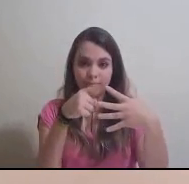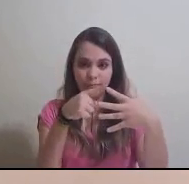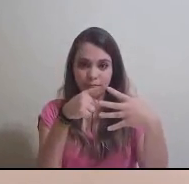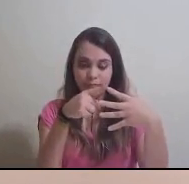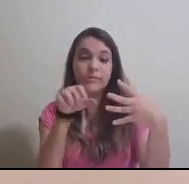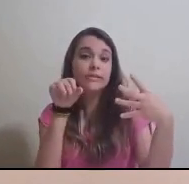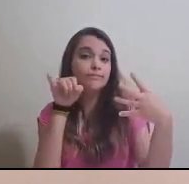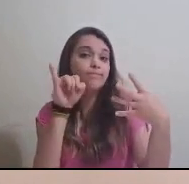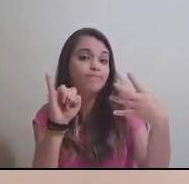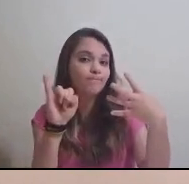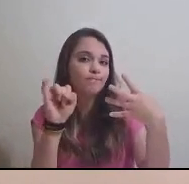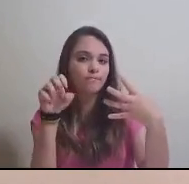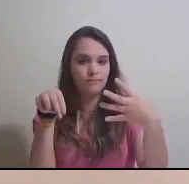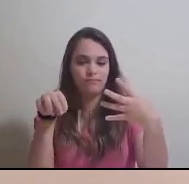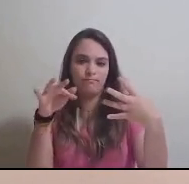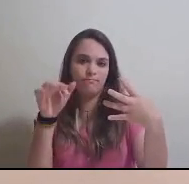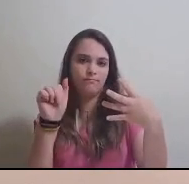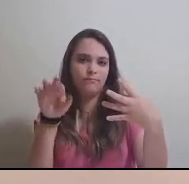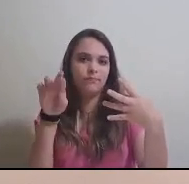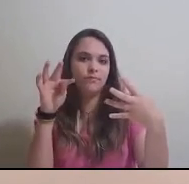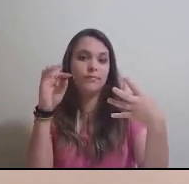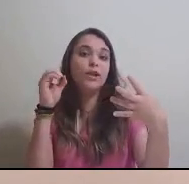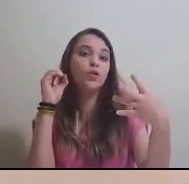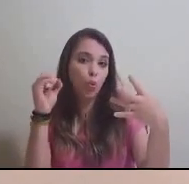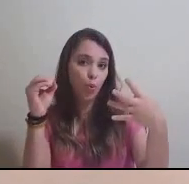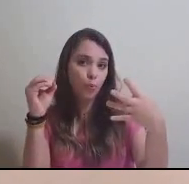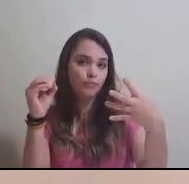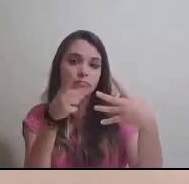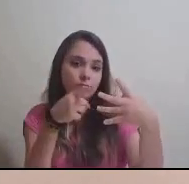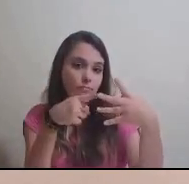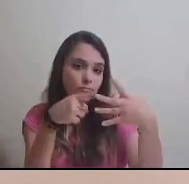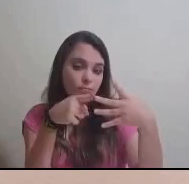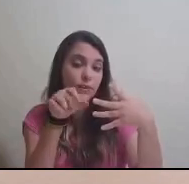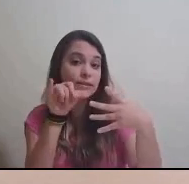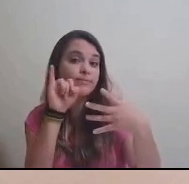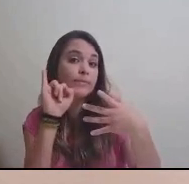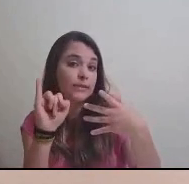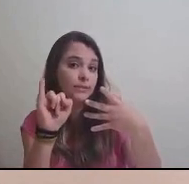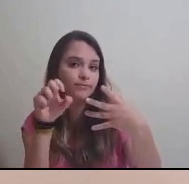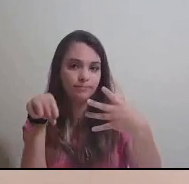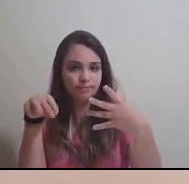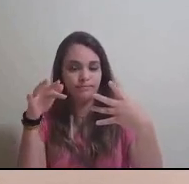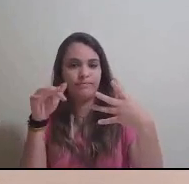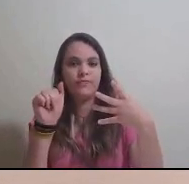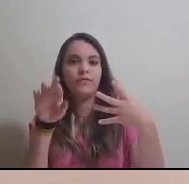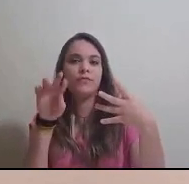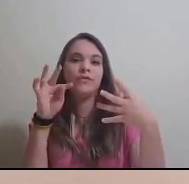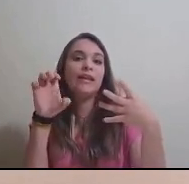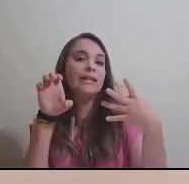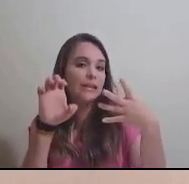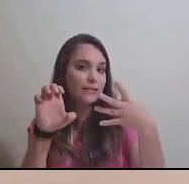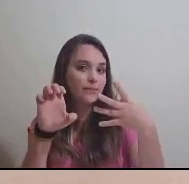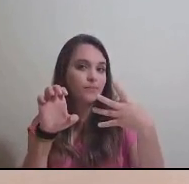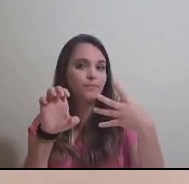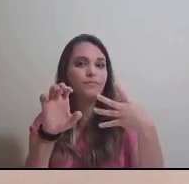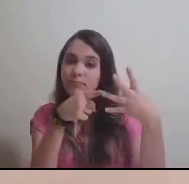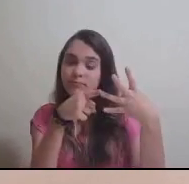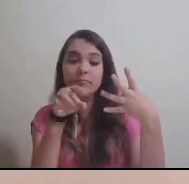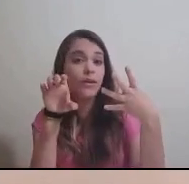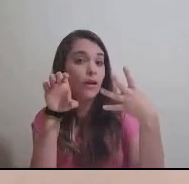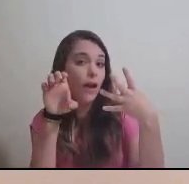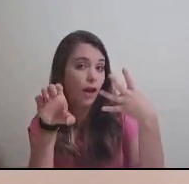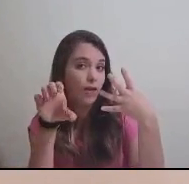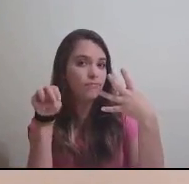infarto, começando com I e terminando com O. A segunda é infarte, começando com I e terminando com E. A terceira